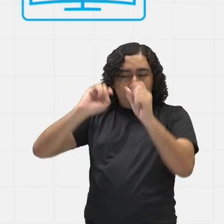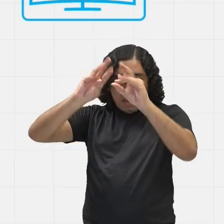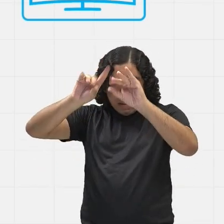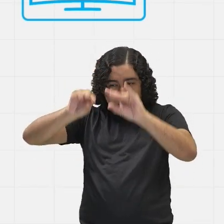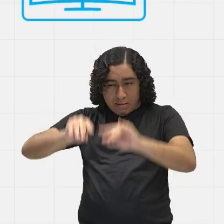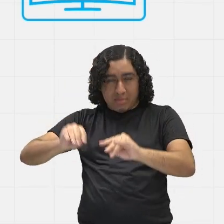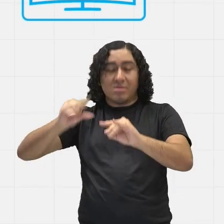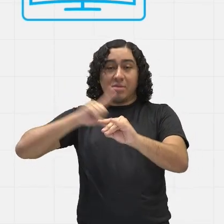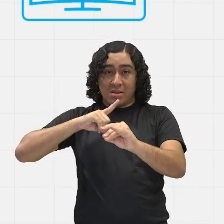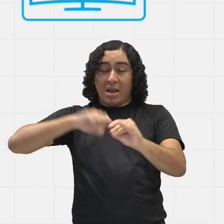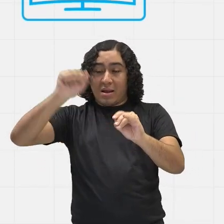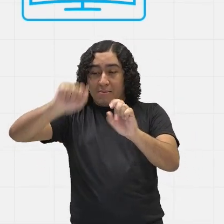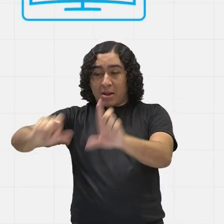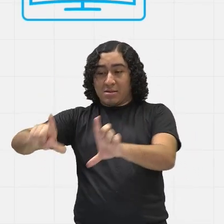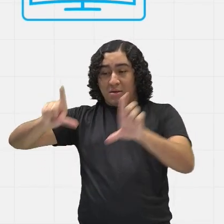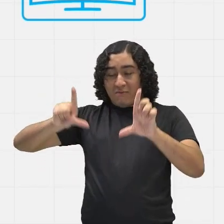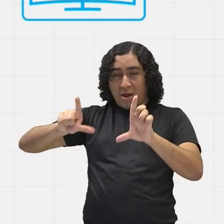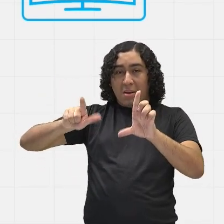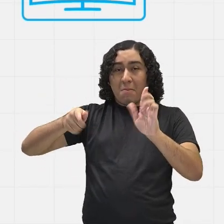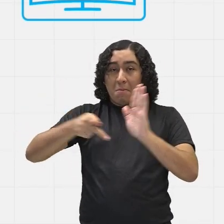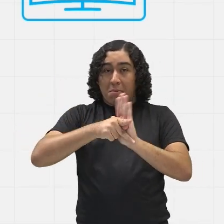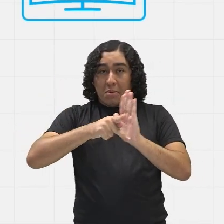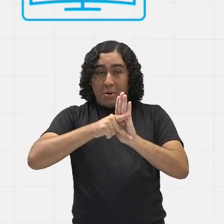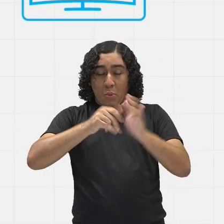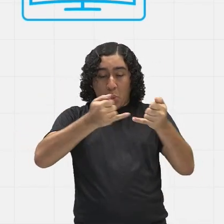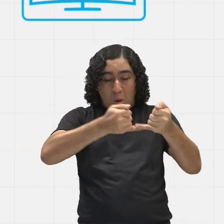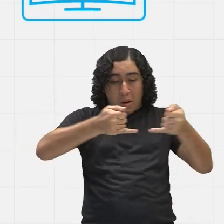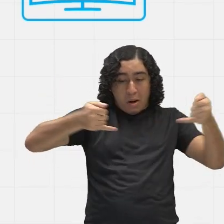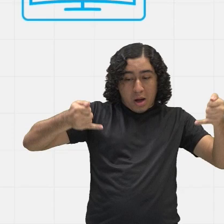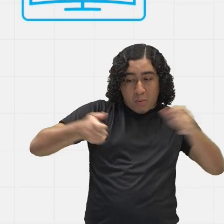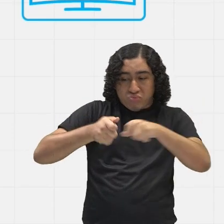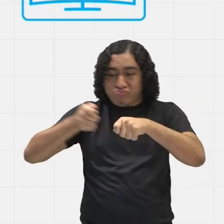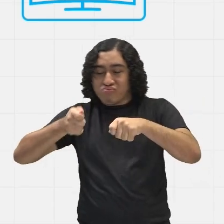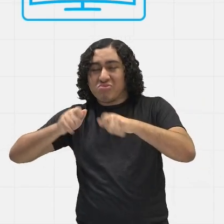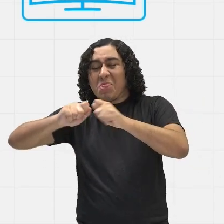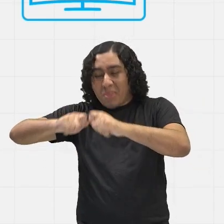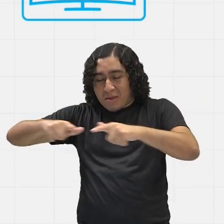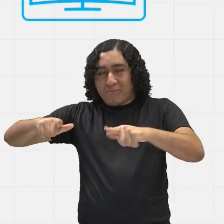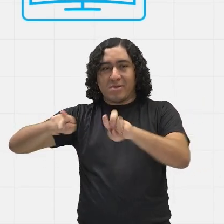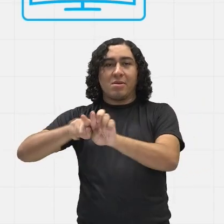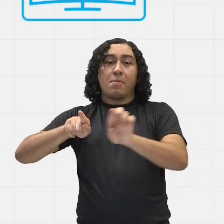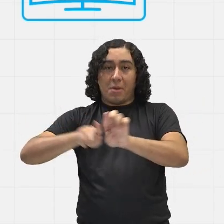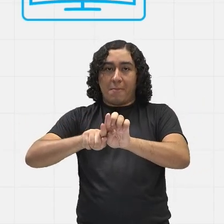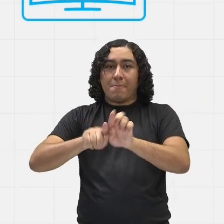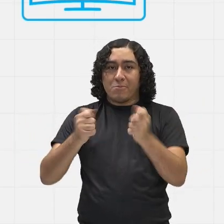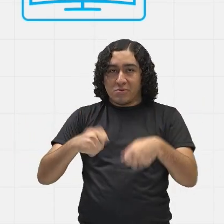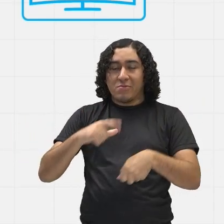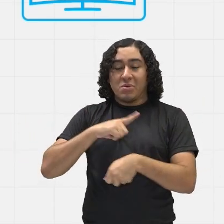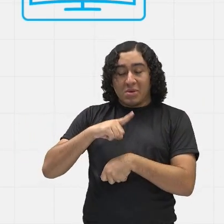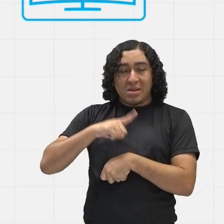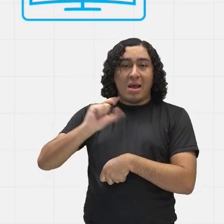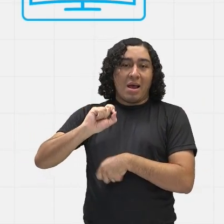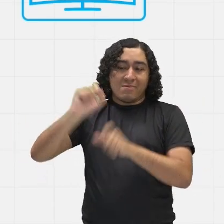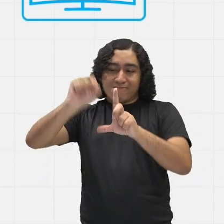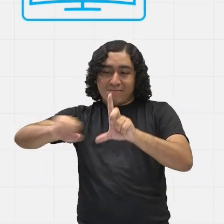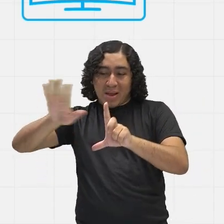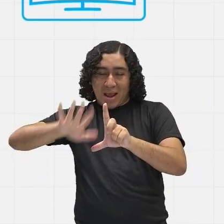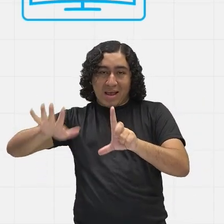está ali na ponta daquele cabo de vídeo, que isso também pode ocasionar essa perda de imagem no seu equipamento.